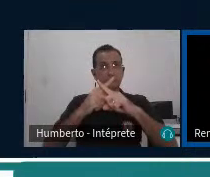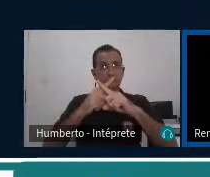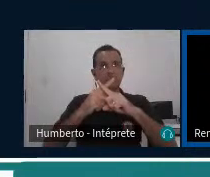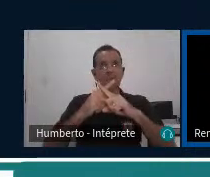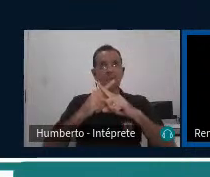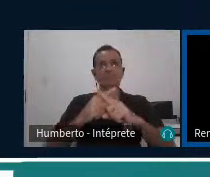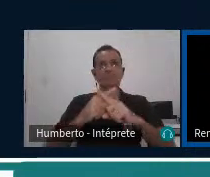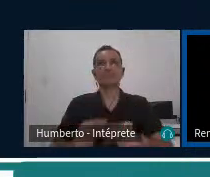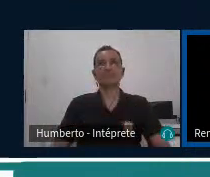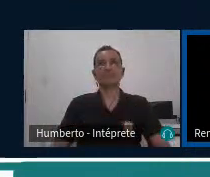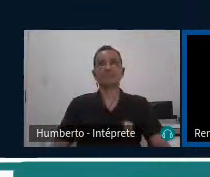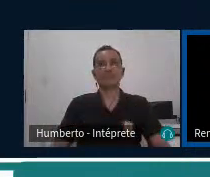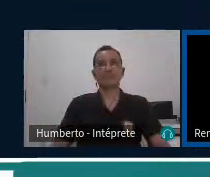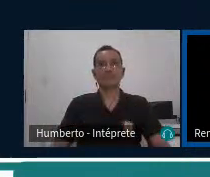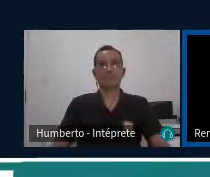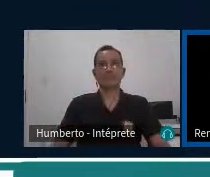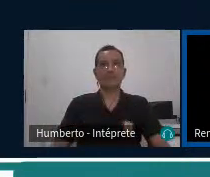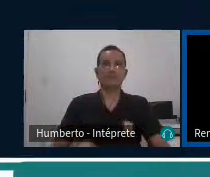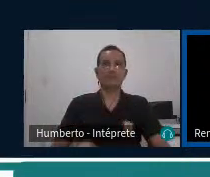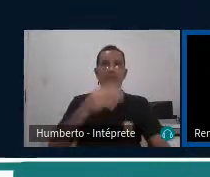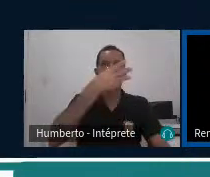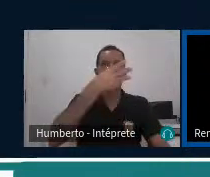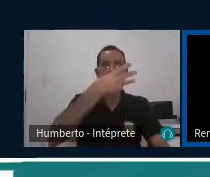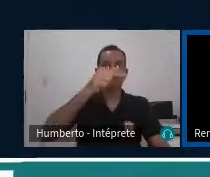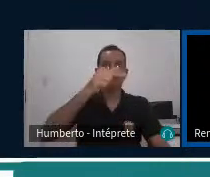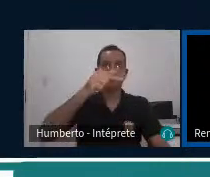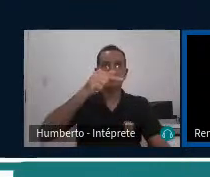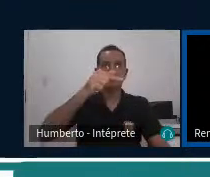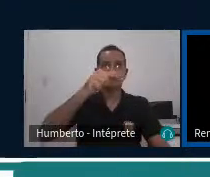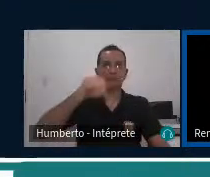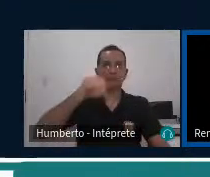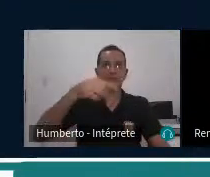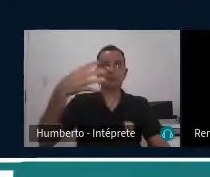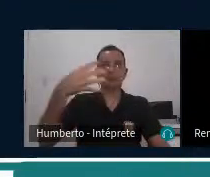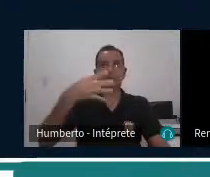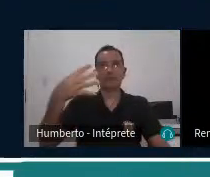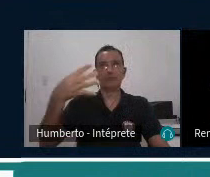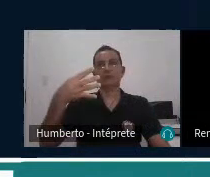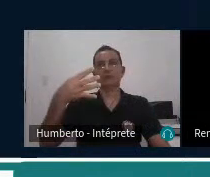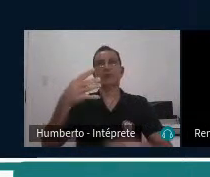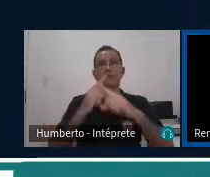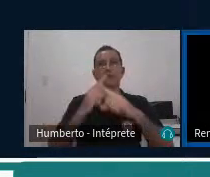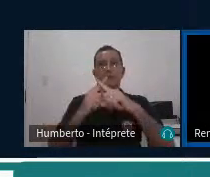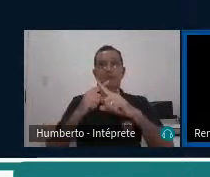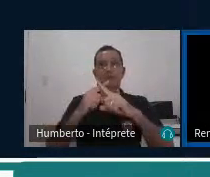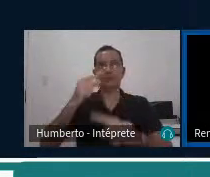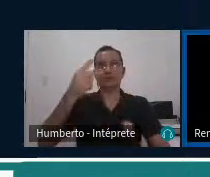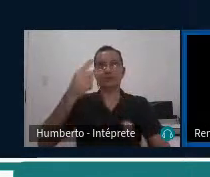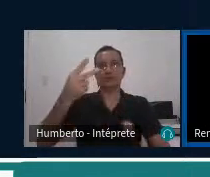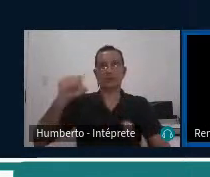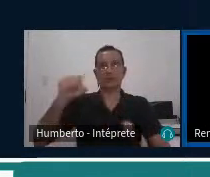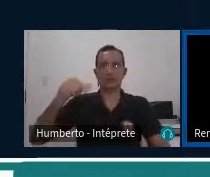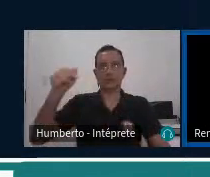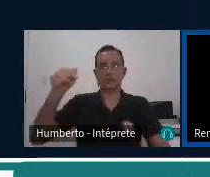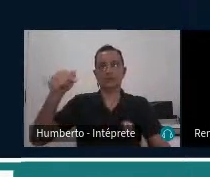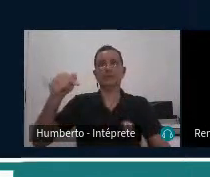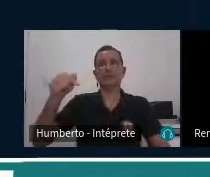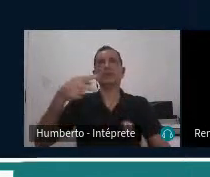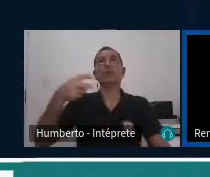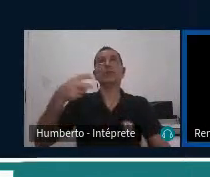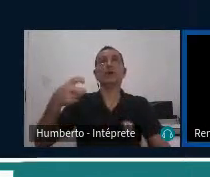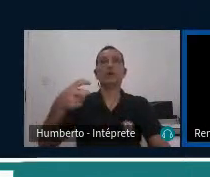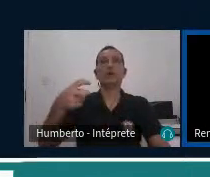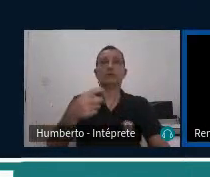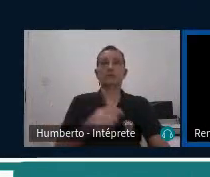multiplica 37,44 por 2,7, a gente vai achar 101,